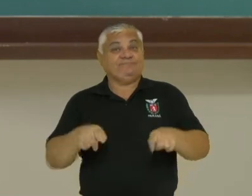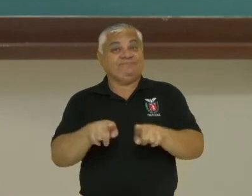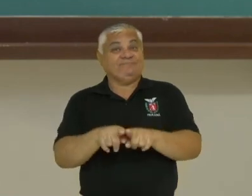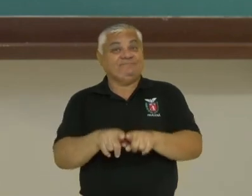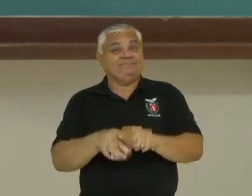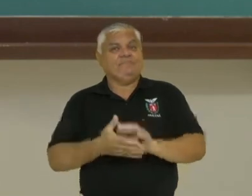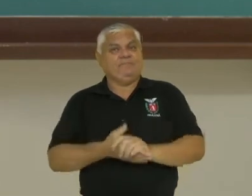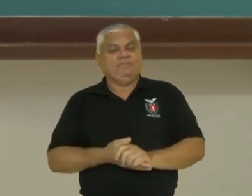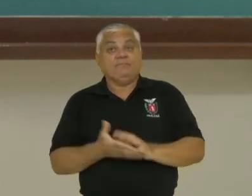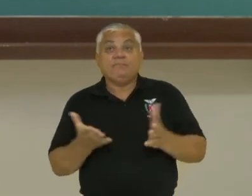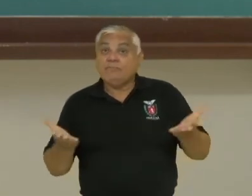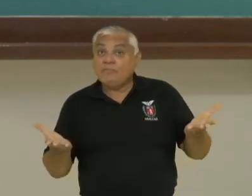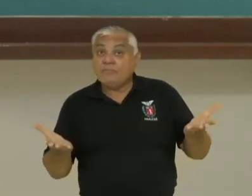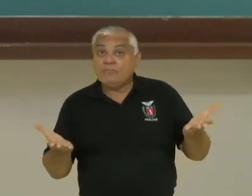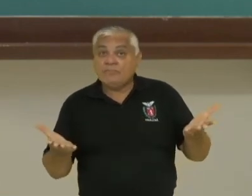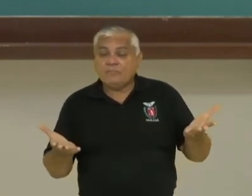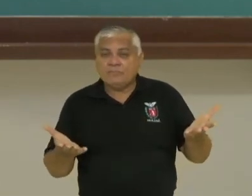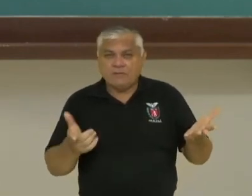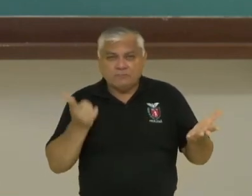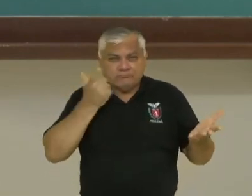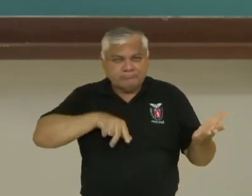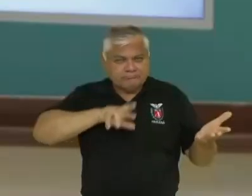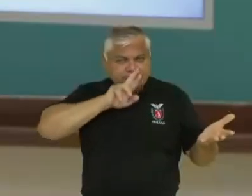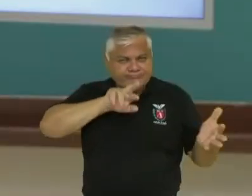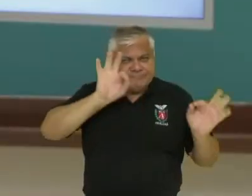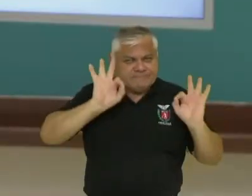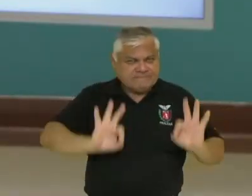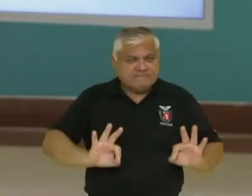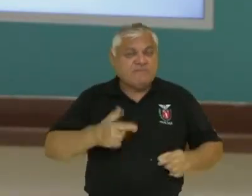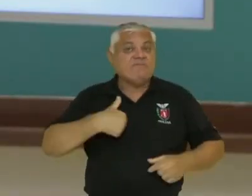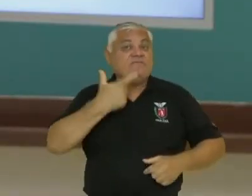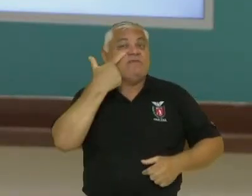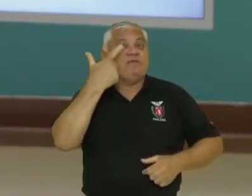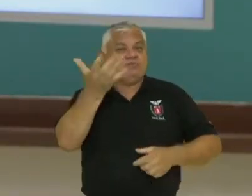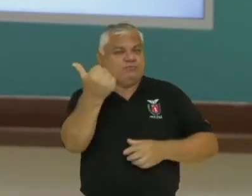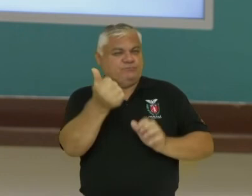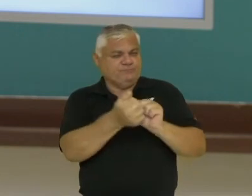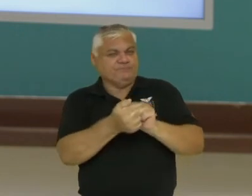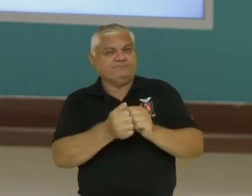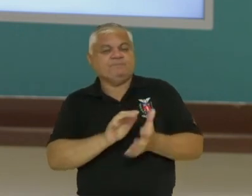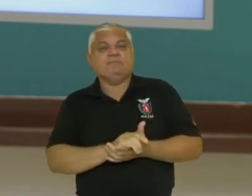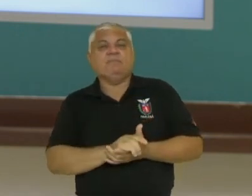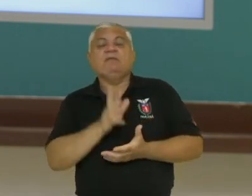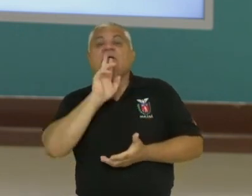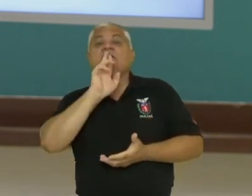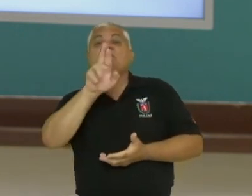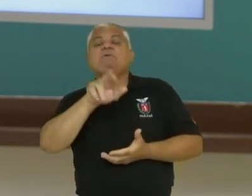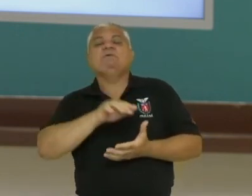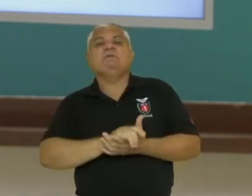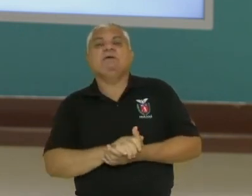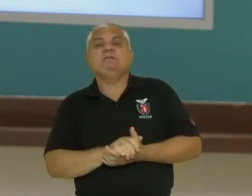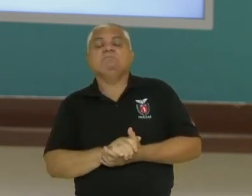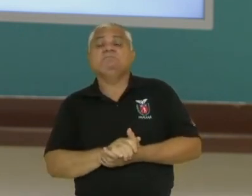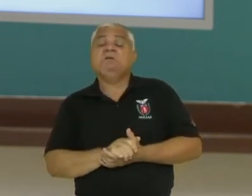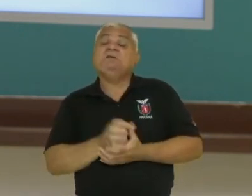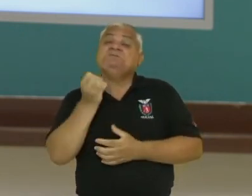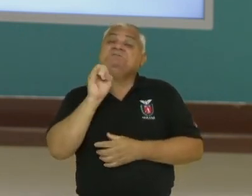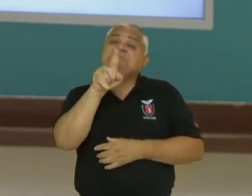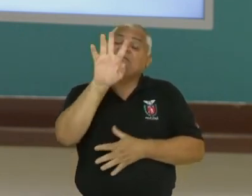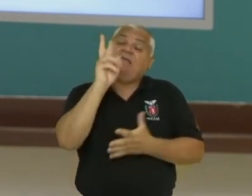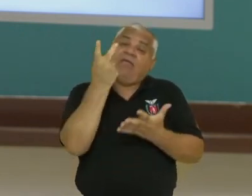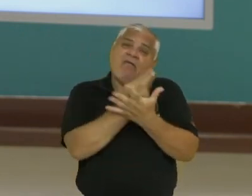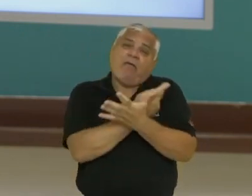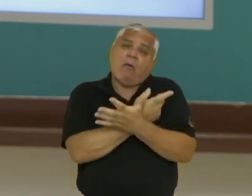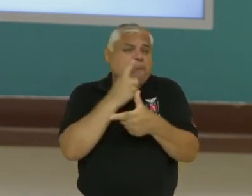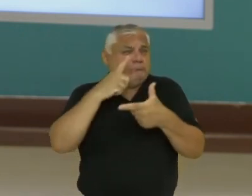Voltamos! E aí, será que você acertou essa atividade? Vamos olhar juntos? Então aqui é a resposta esperada. Caso você tenha errado, não